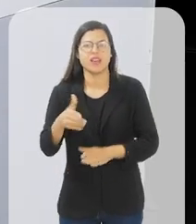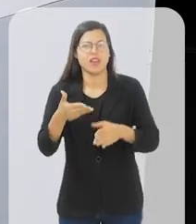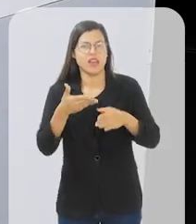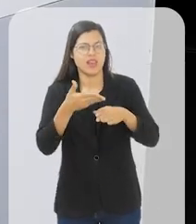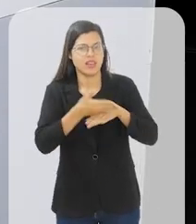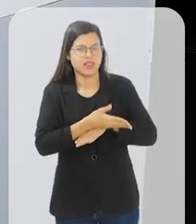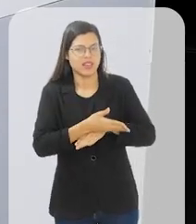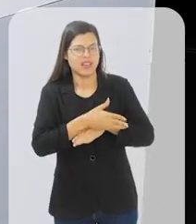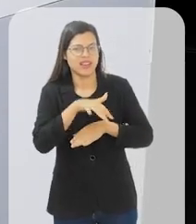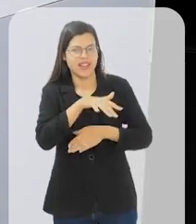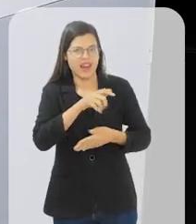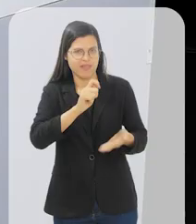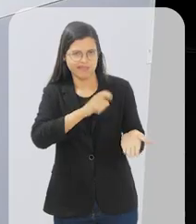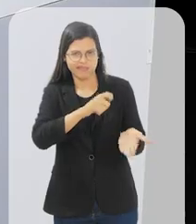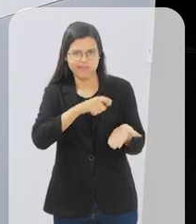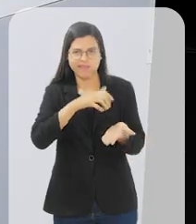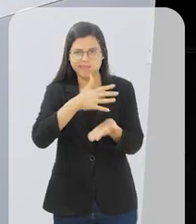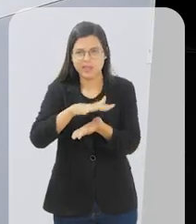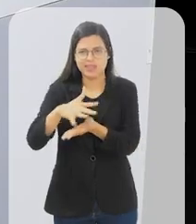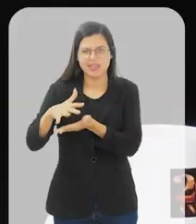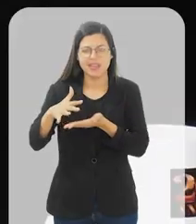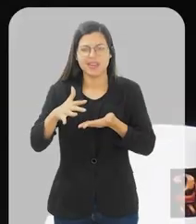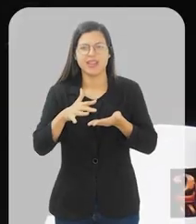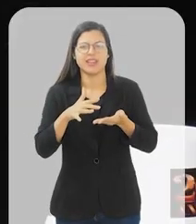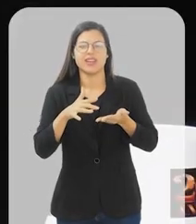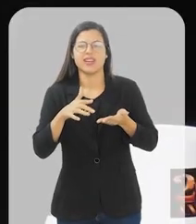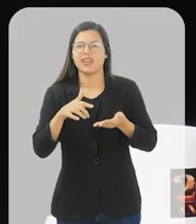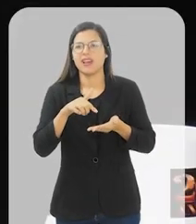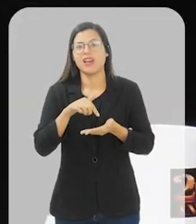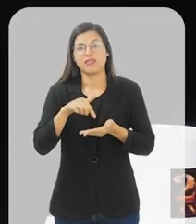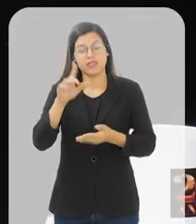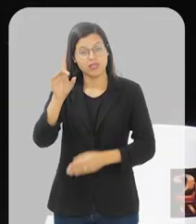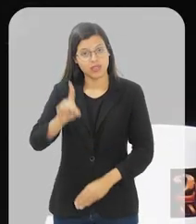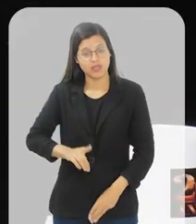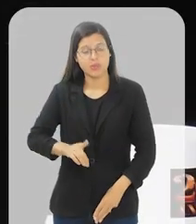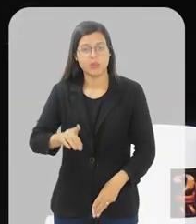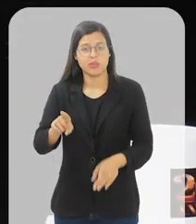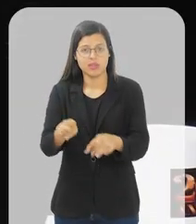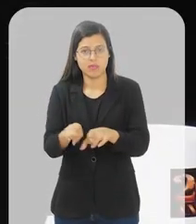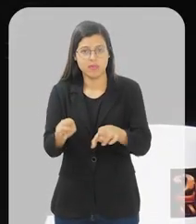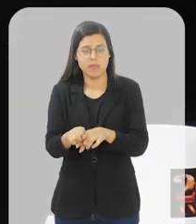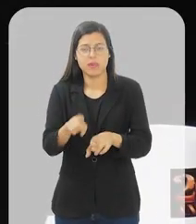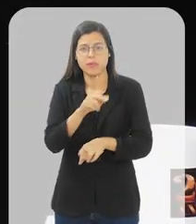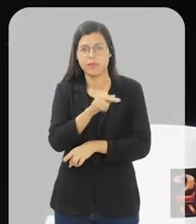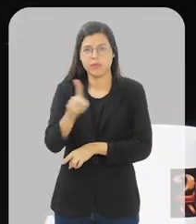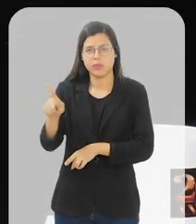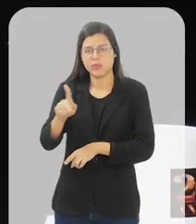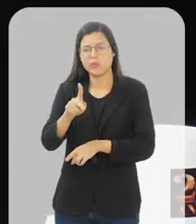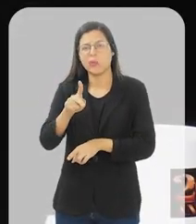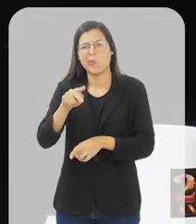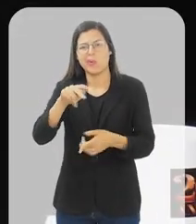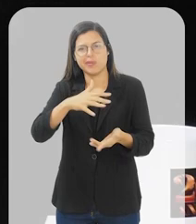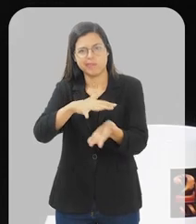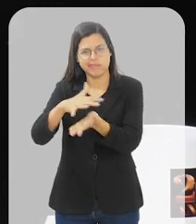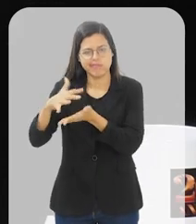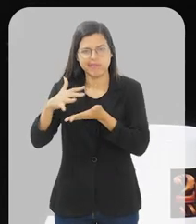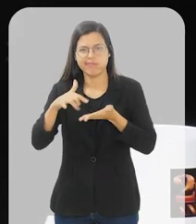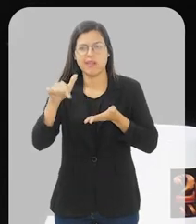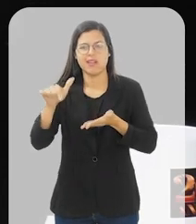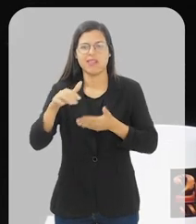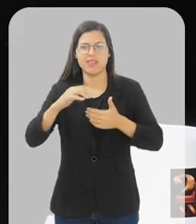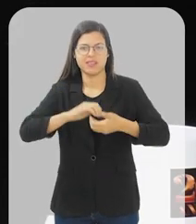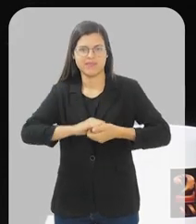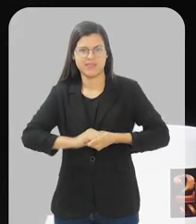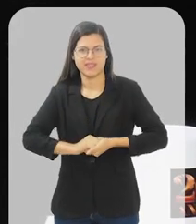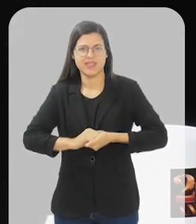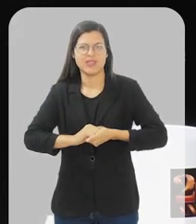bateria, tocando chocalho, tamborim, um dos diretores de bateria. Fui mestre de bateria do Viradouro e hoje eu estou lá, firme e